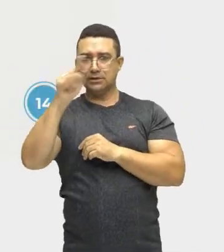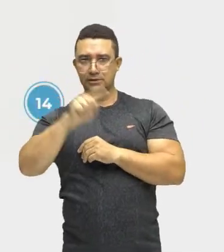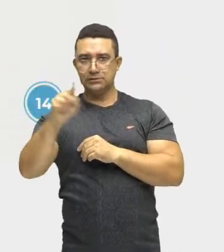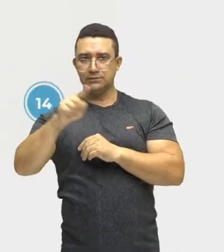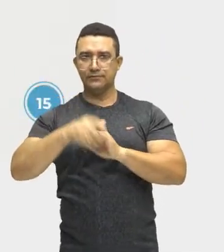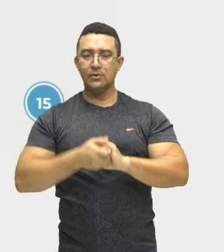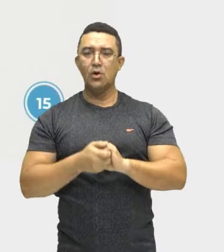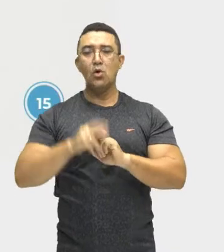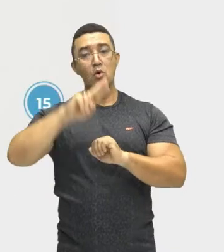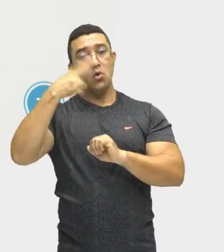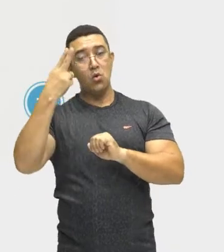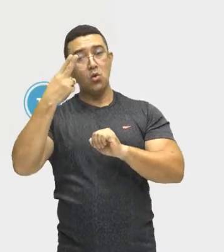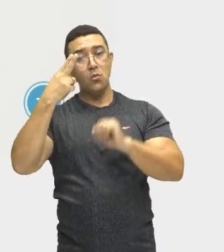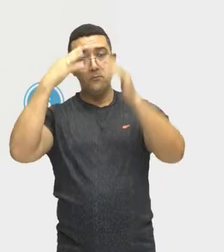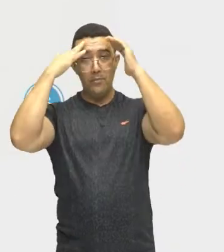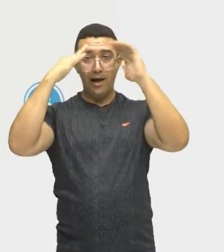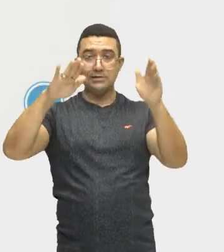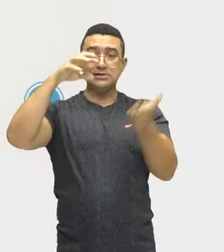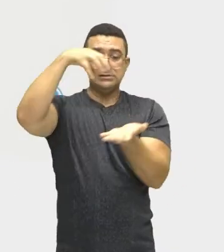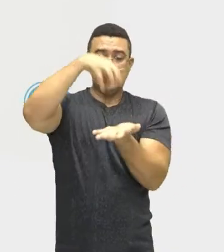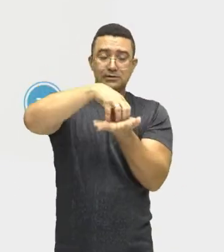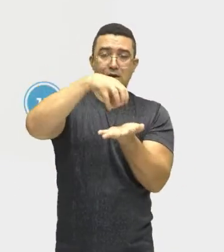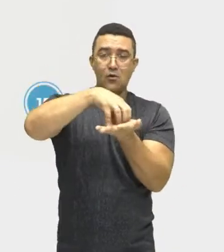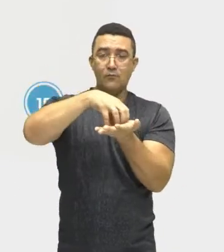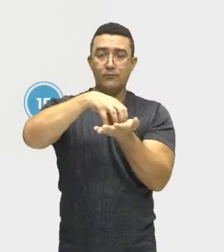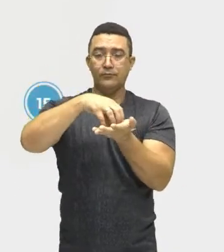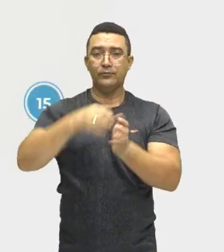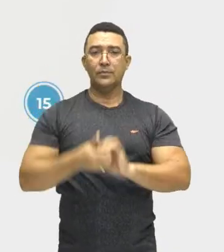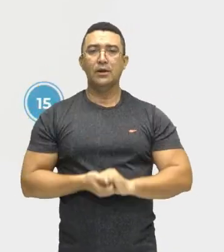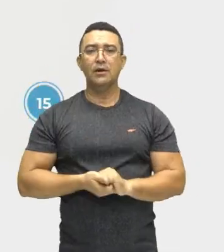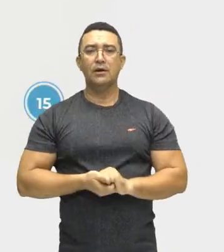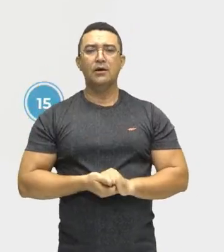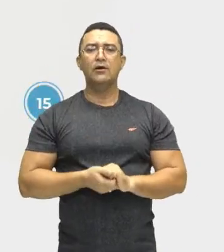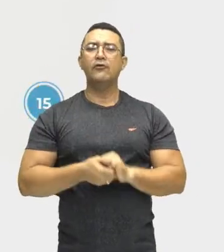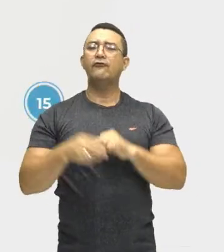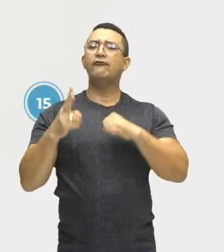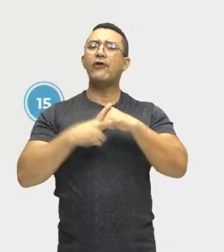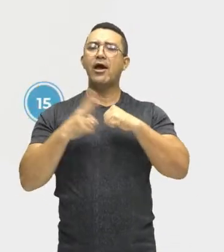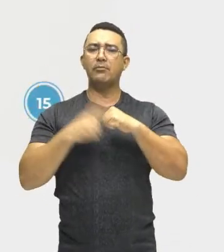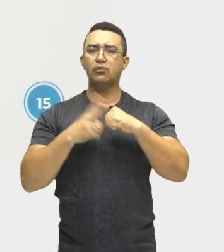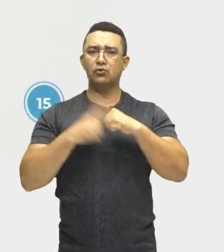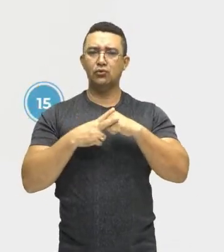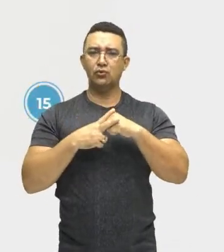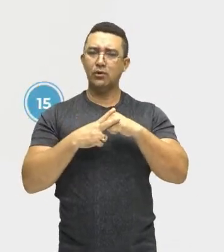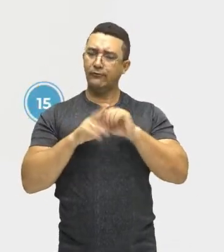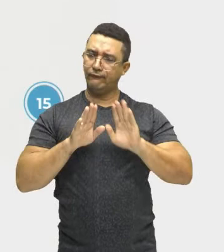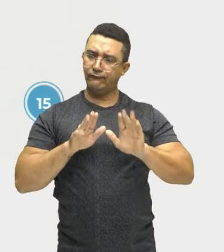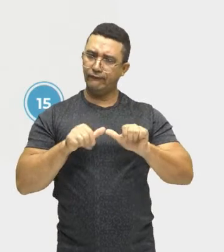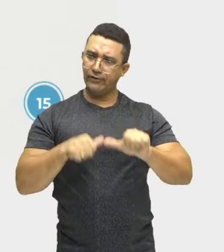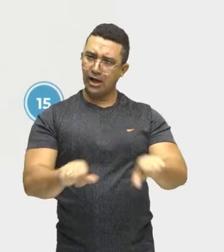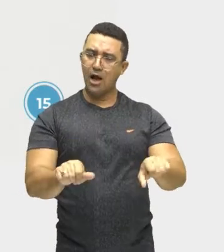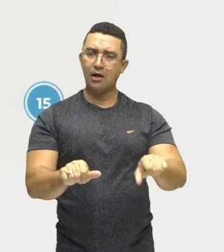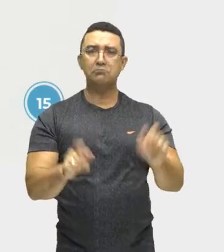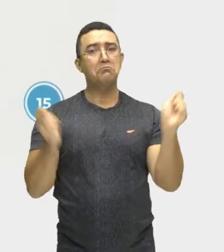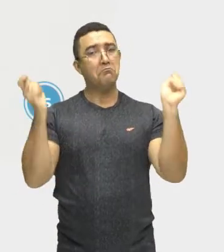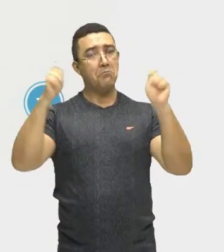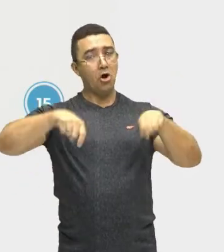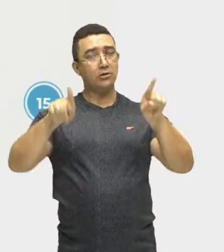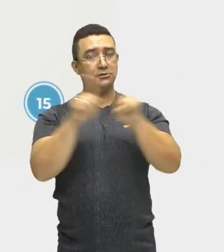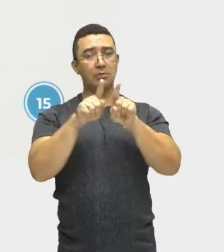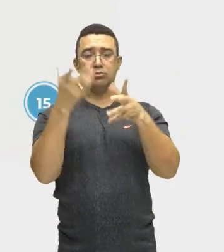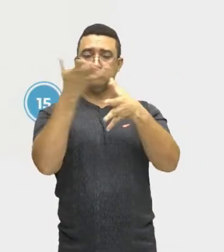aqui. Os verbos estar, permanecer, ficar e continuar poderão se classificar